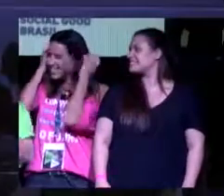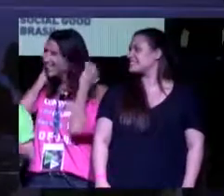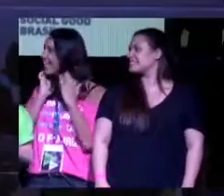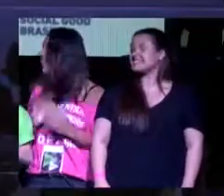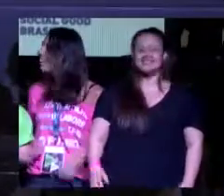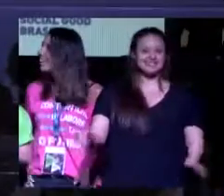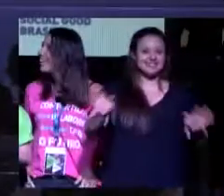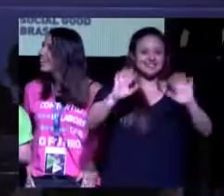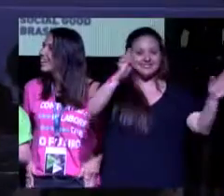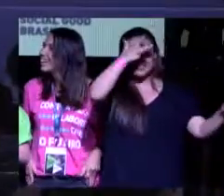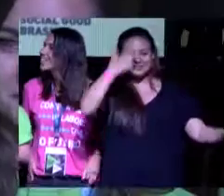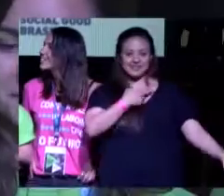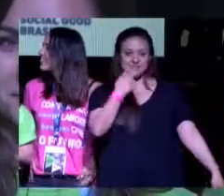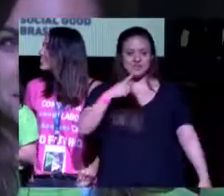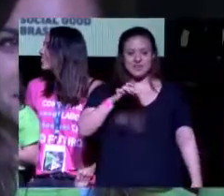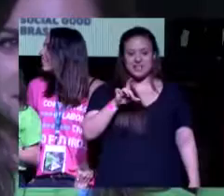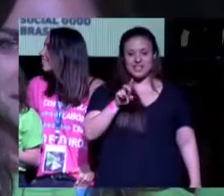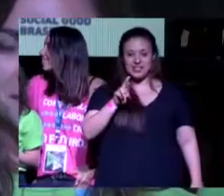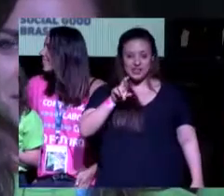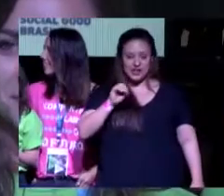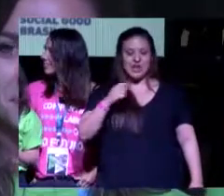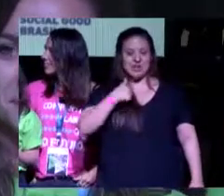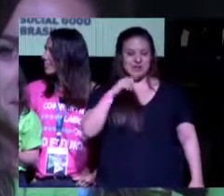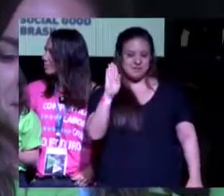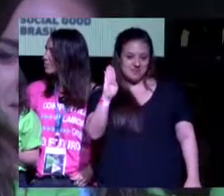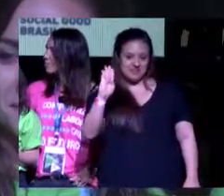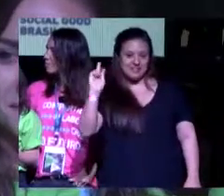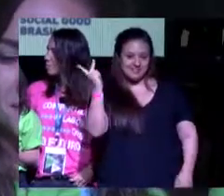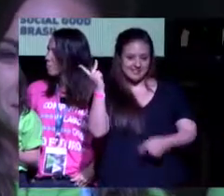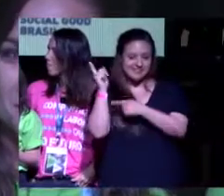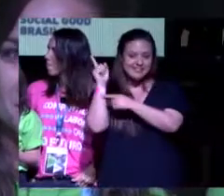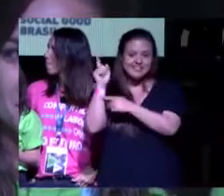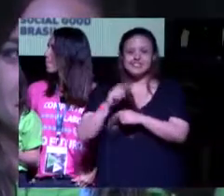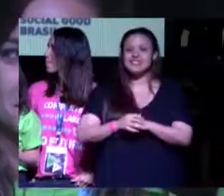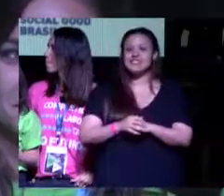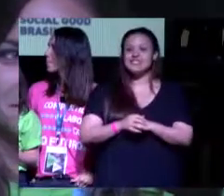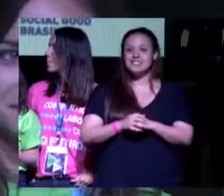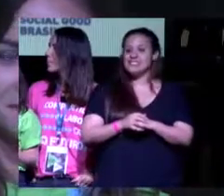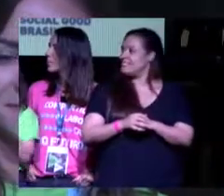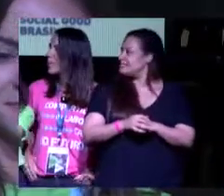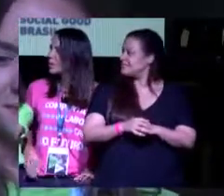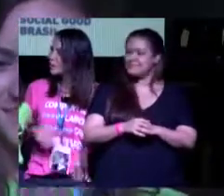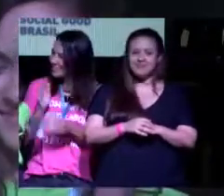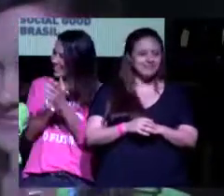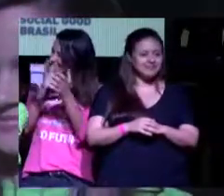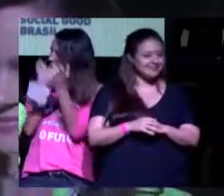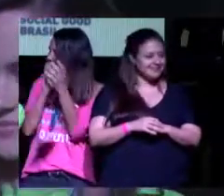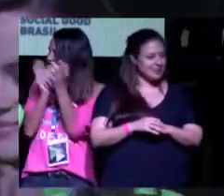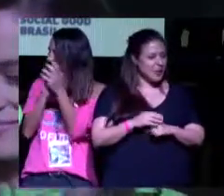E aí, galera, meu nome é Pedro, sou de Belo Horizonte, do Merak e da Enactus UFMG. Prazer.